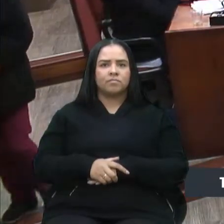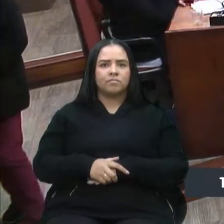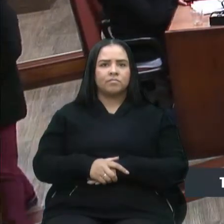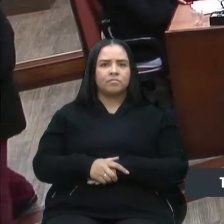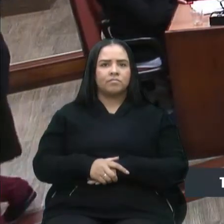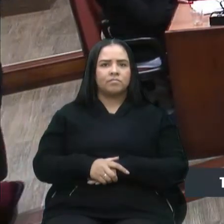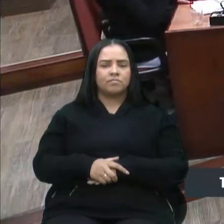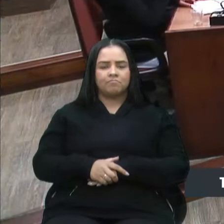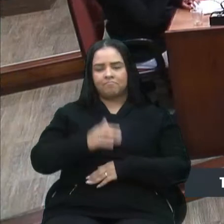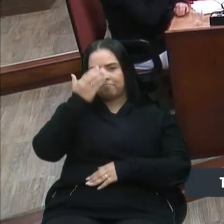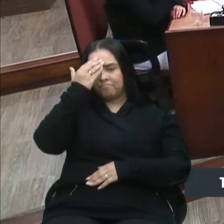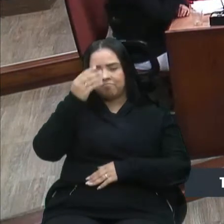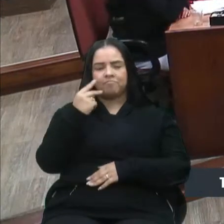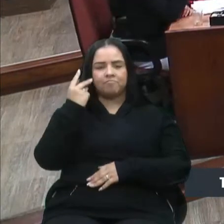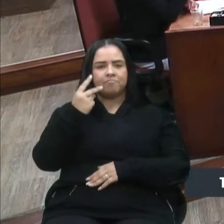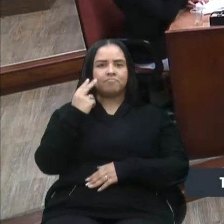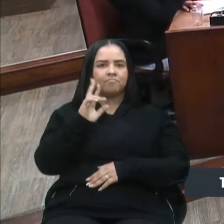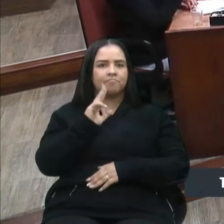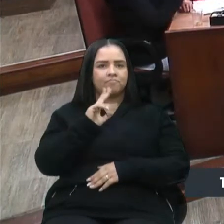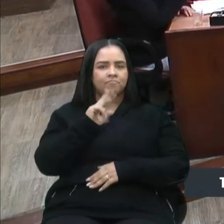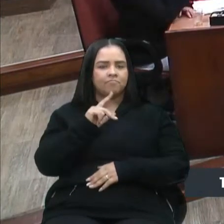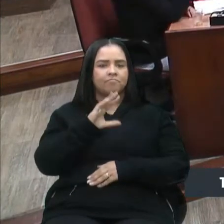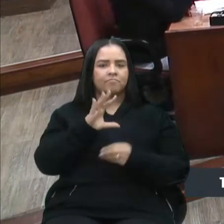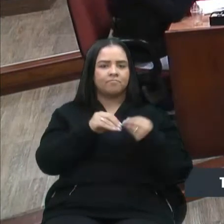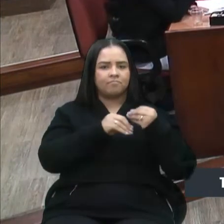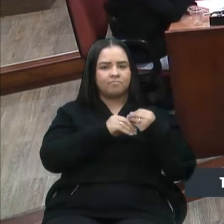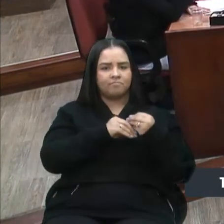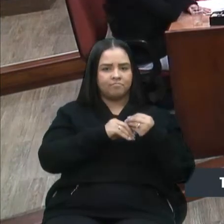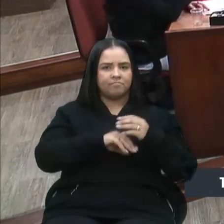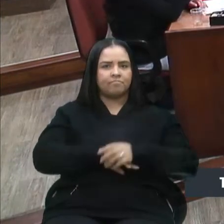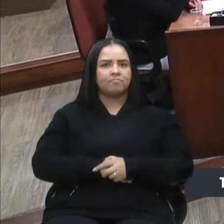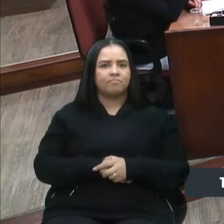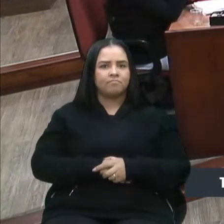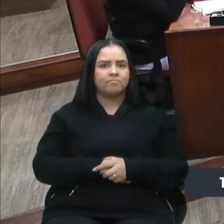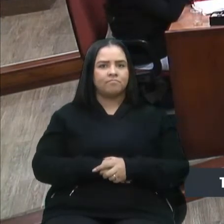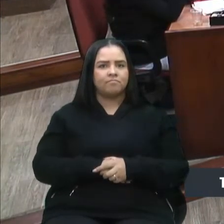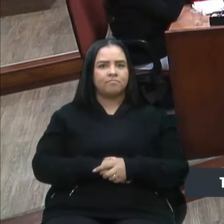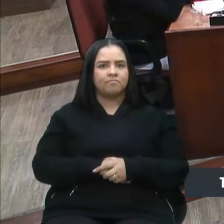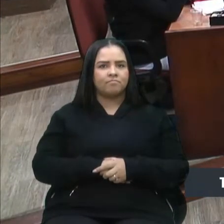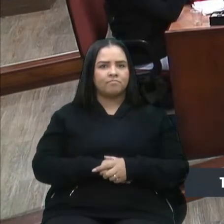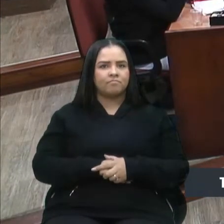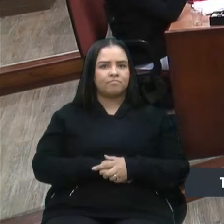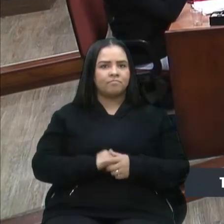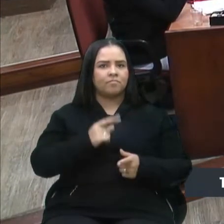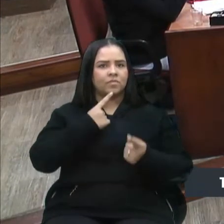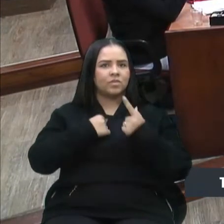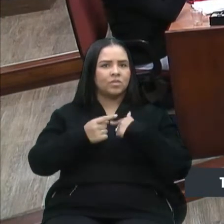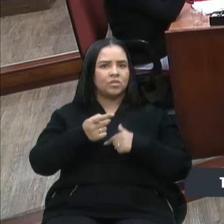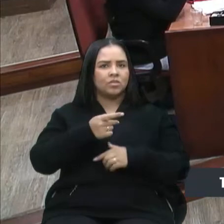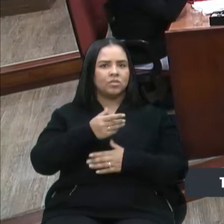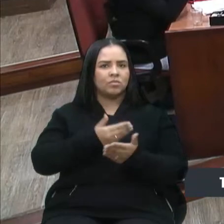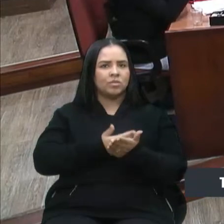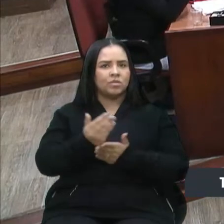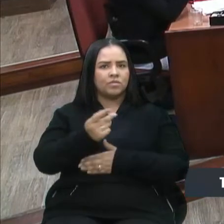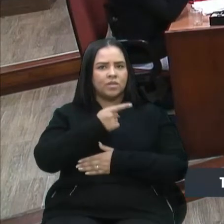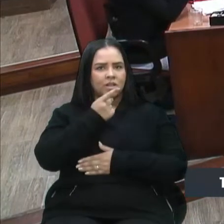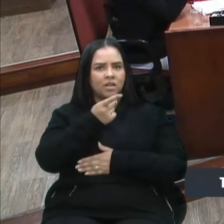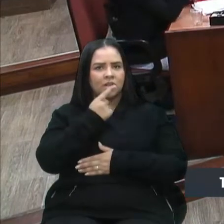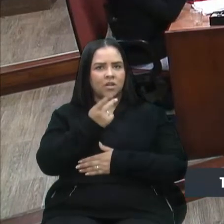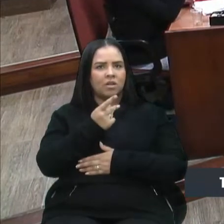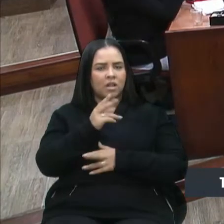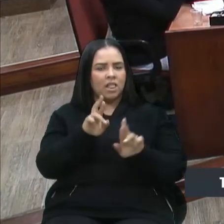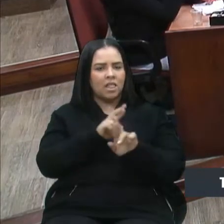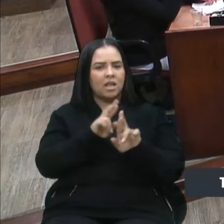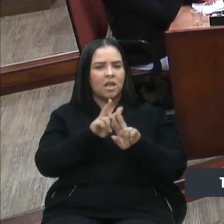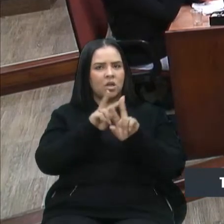Muito obrigado Vereador Renato pela parte eu gostaria de começar em relação a